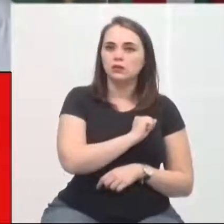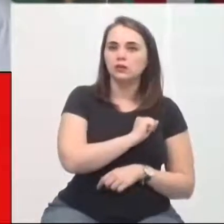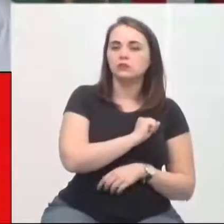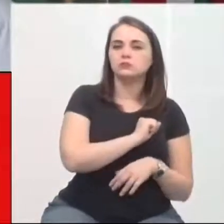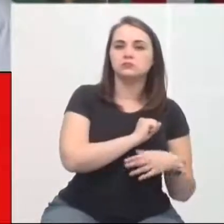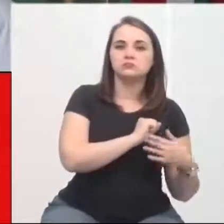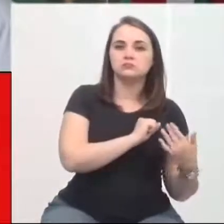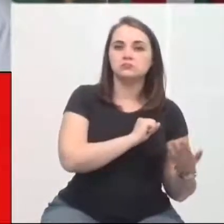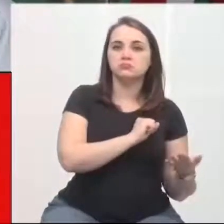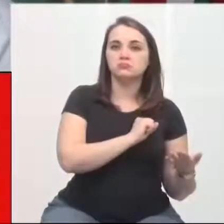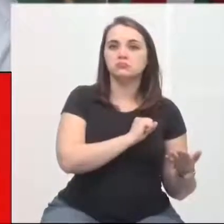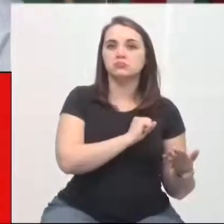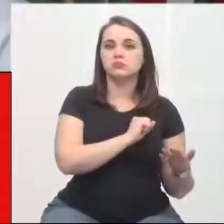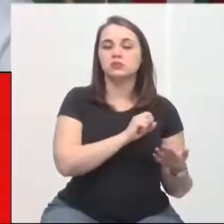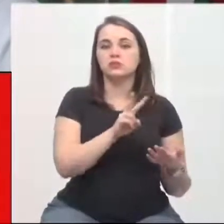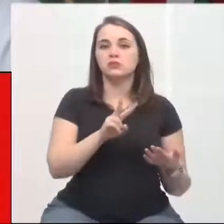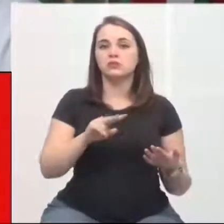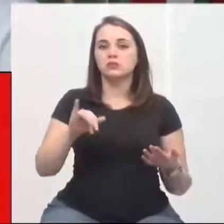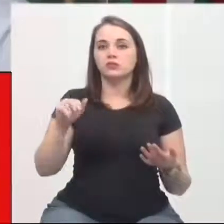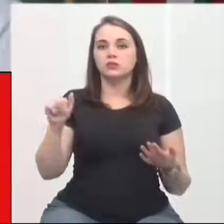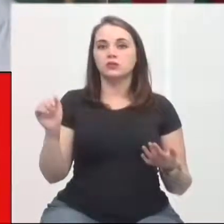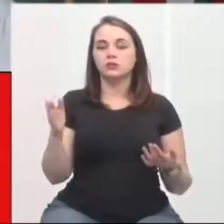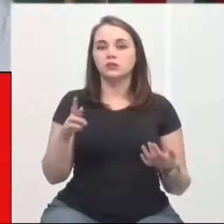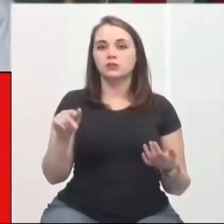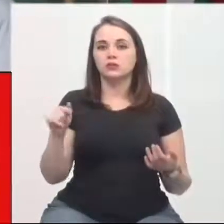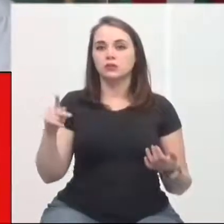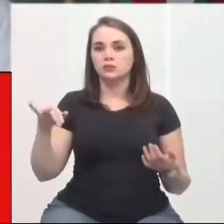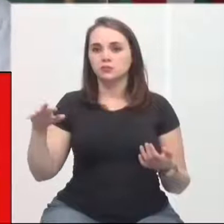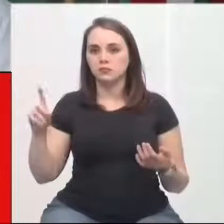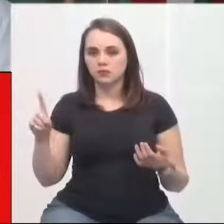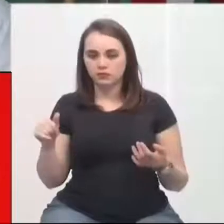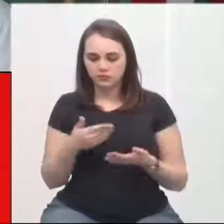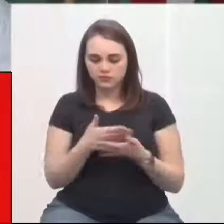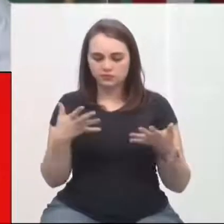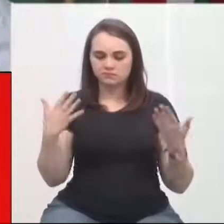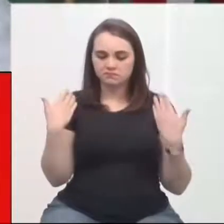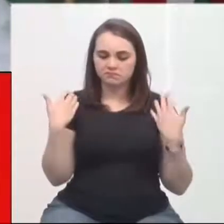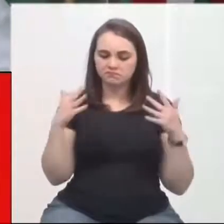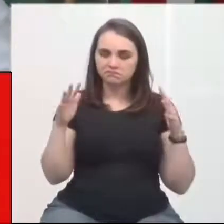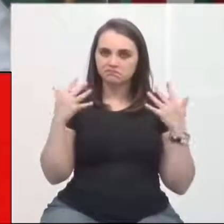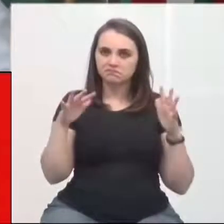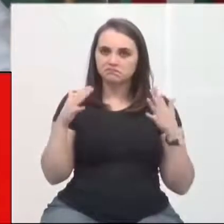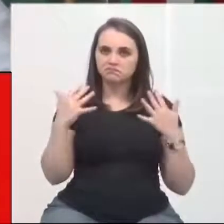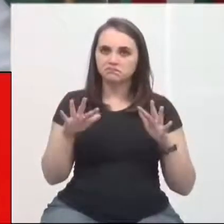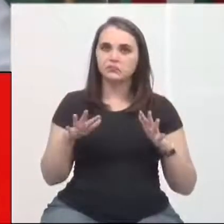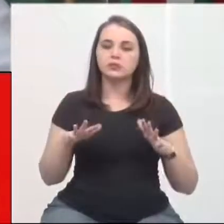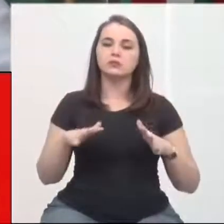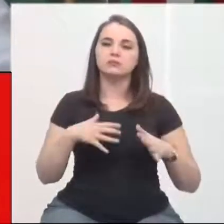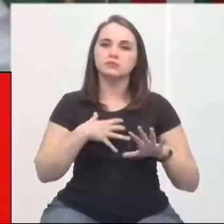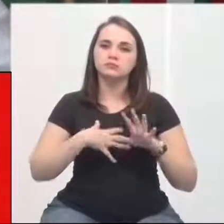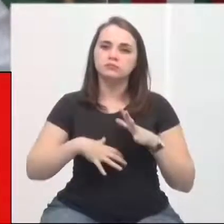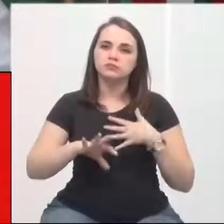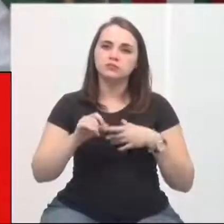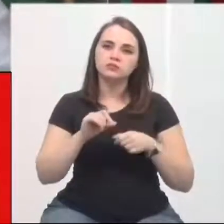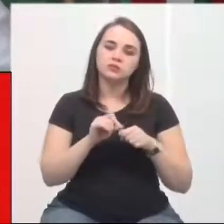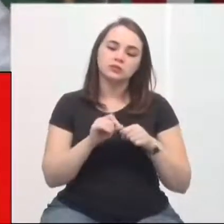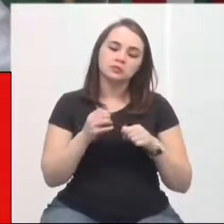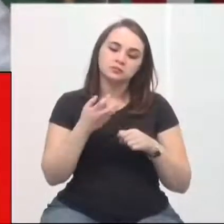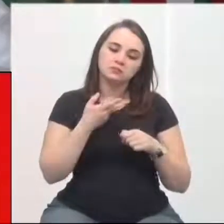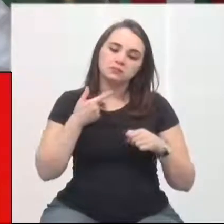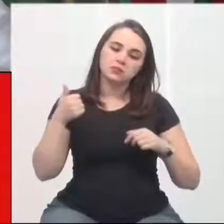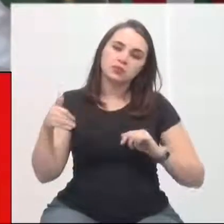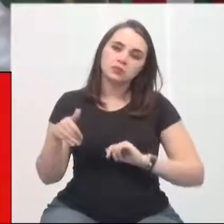Então, via rápida, estão de parabéns, né, pela sensibilidade de estar fazendo essa